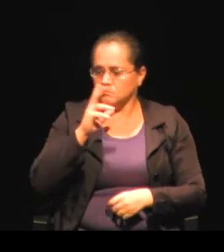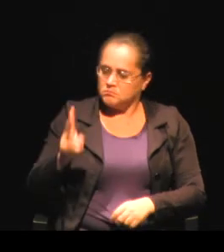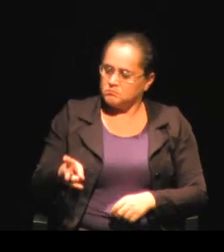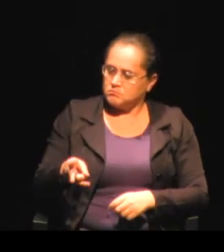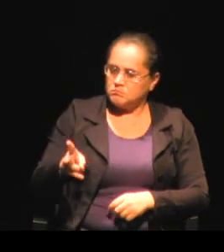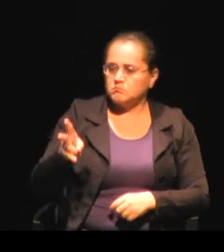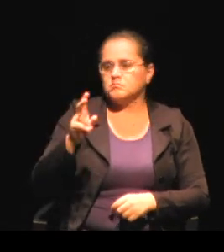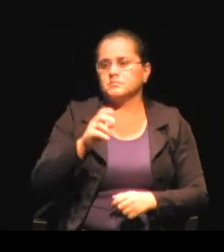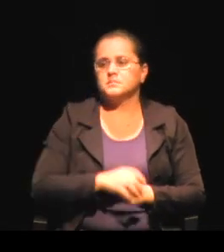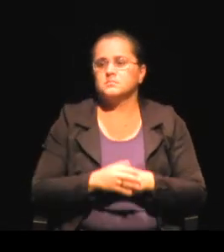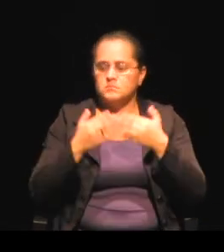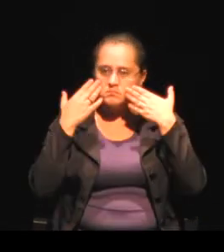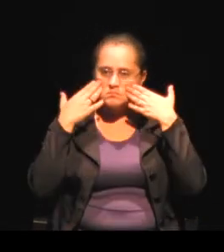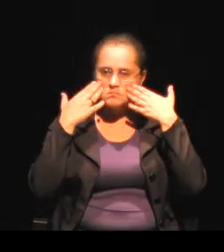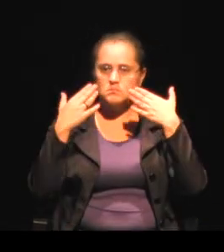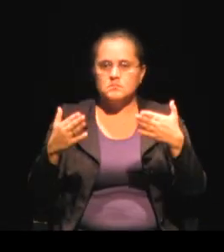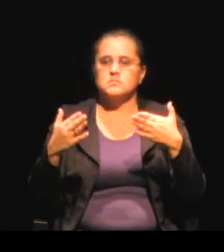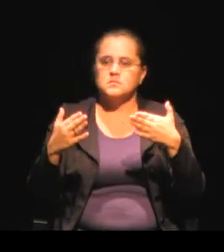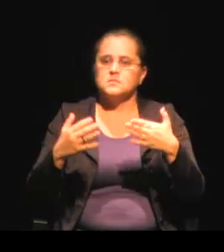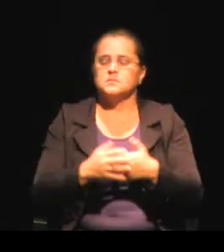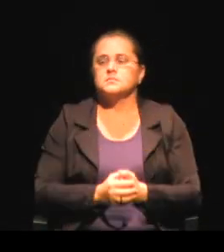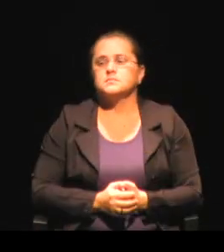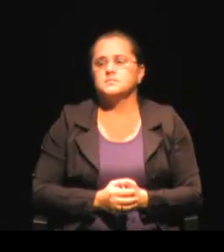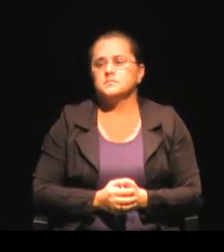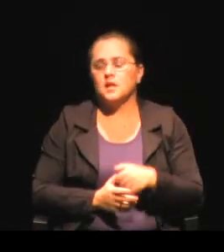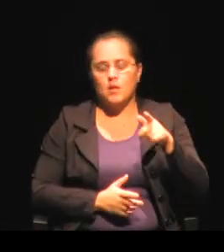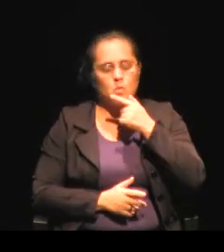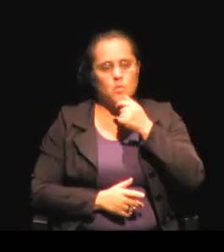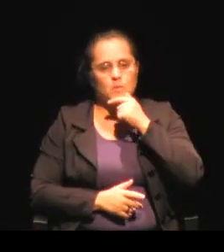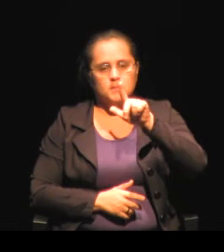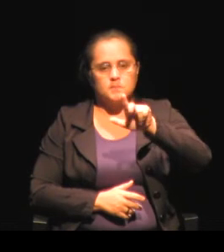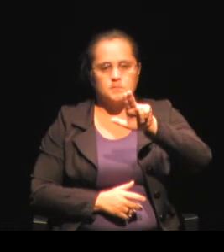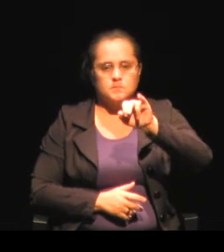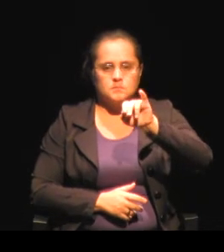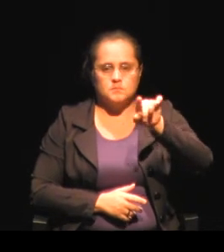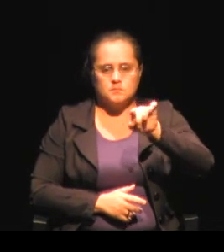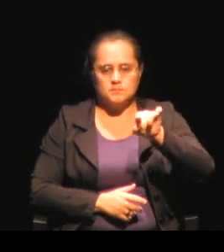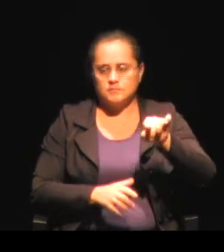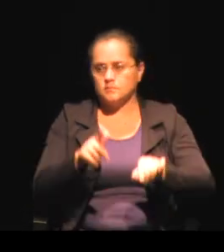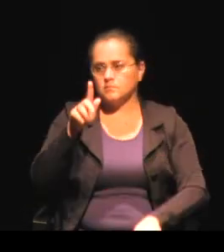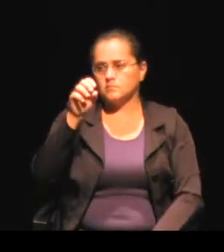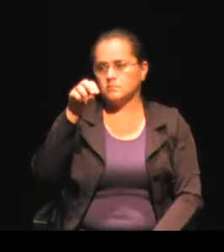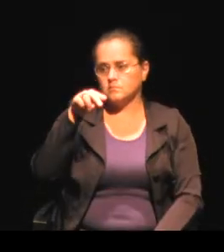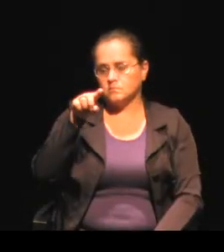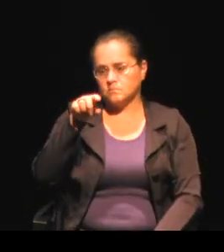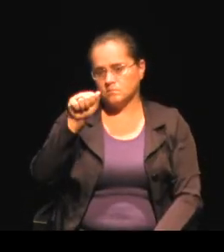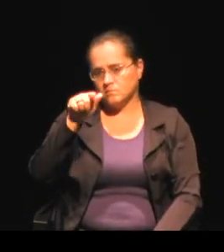reconstruído, e onde está funcionando a parte da exposição temporária do Luiz Gonzaga, né? O acesso é por